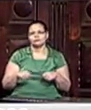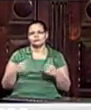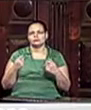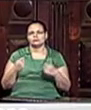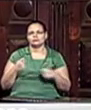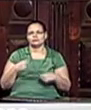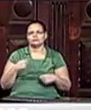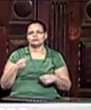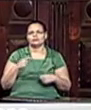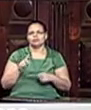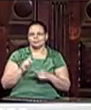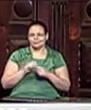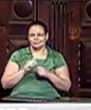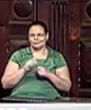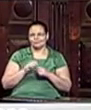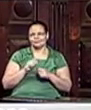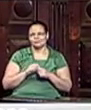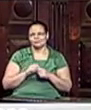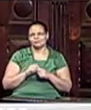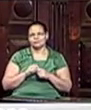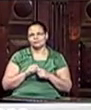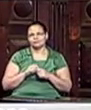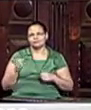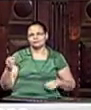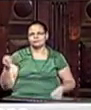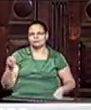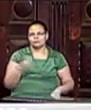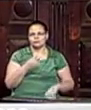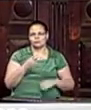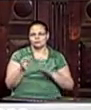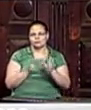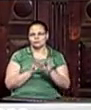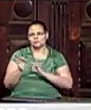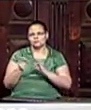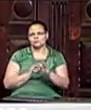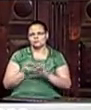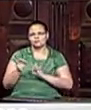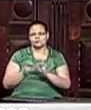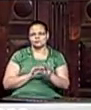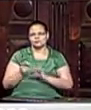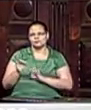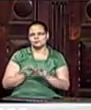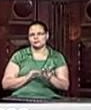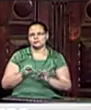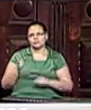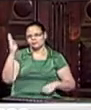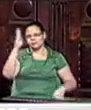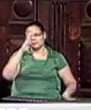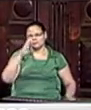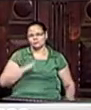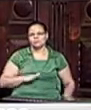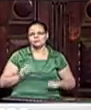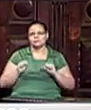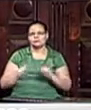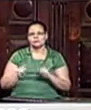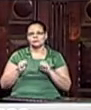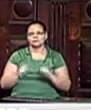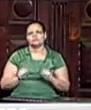da elaboração de um projeto nacional que pudesse